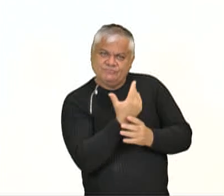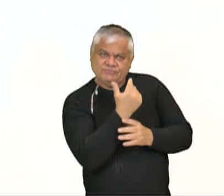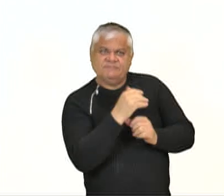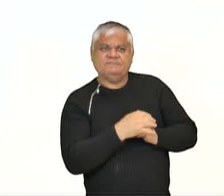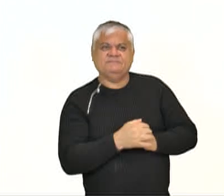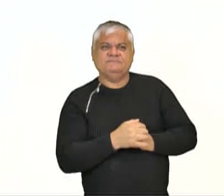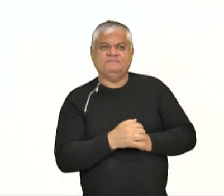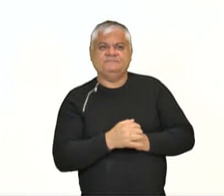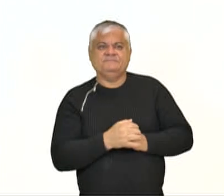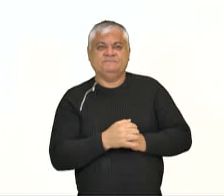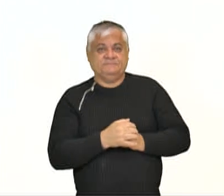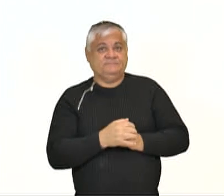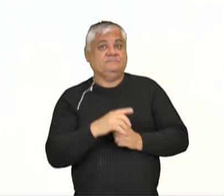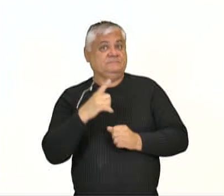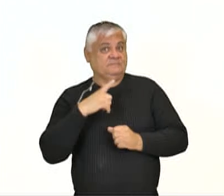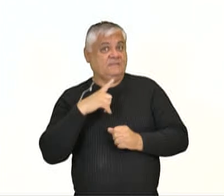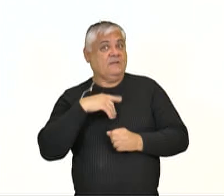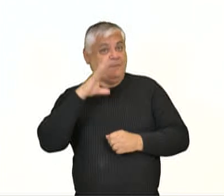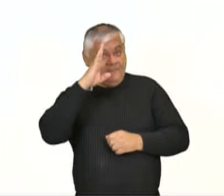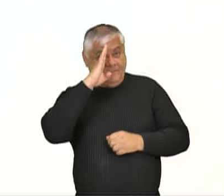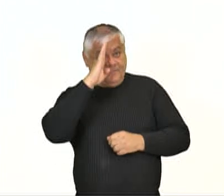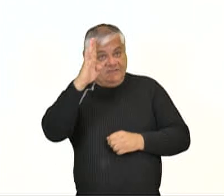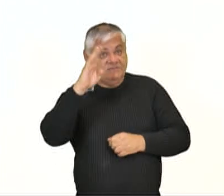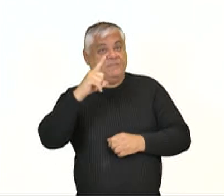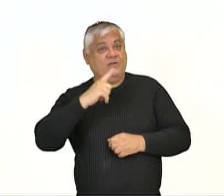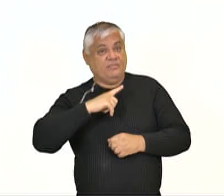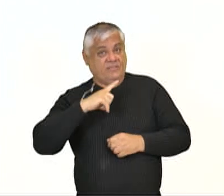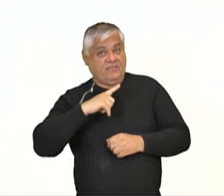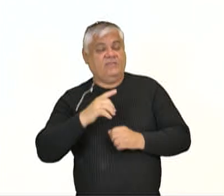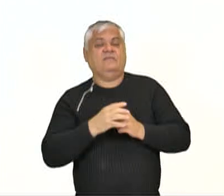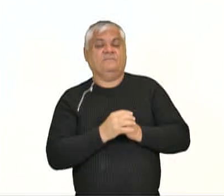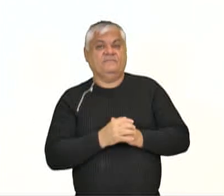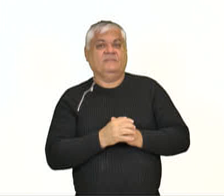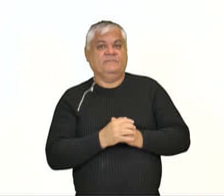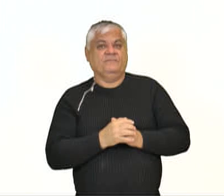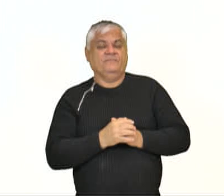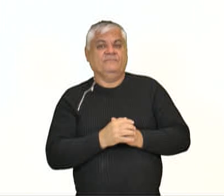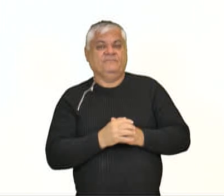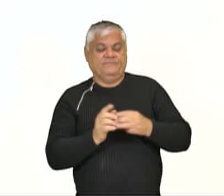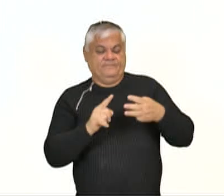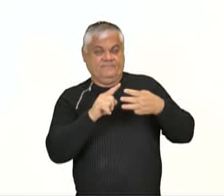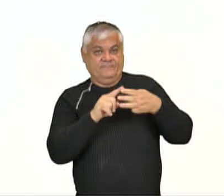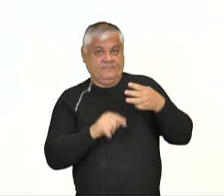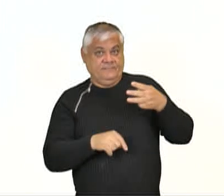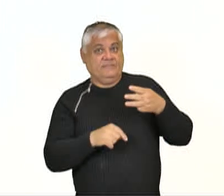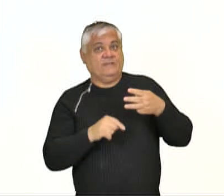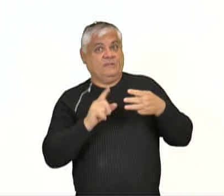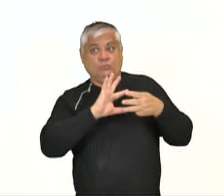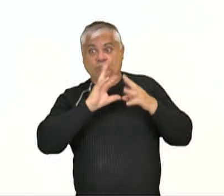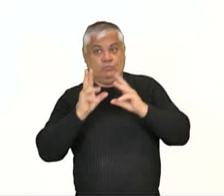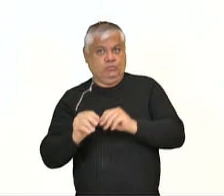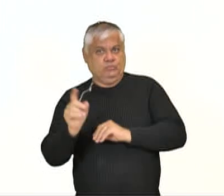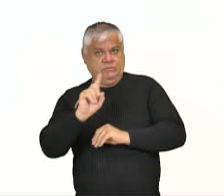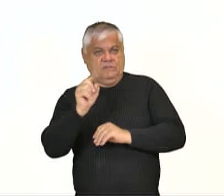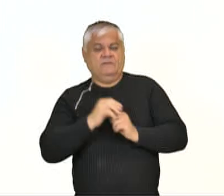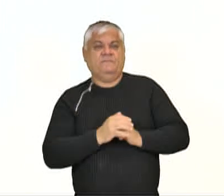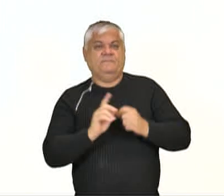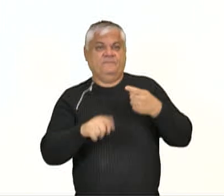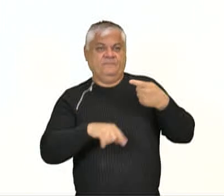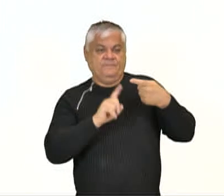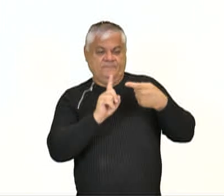lá. Dentre os principais, alguns que a gente vai citar, alguns fatores, tá? Alguns, não são todos. São